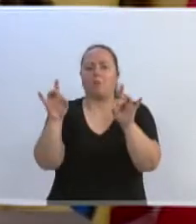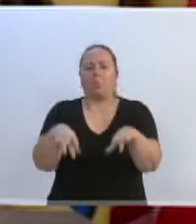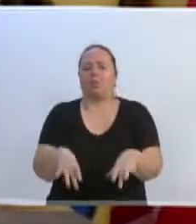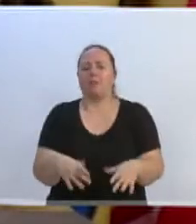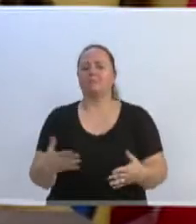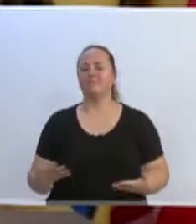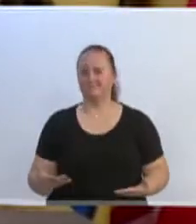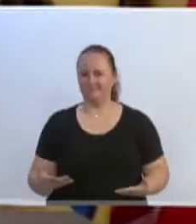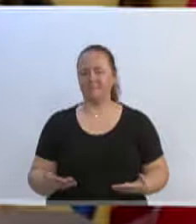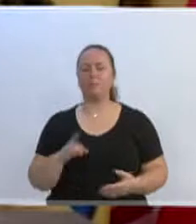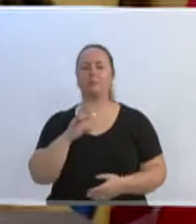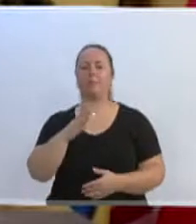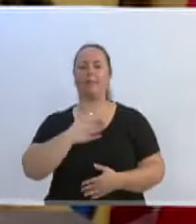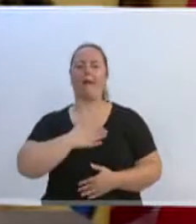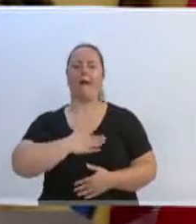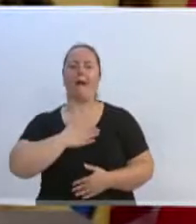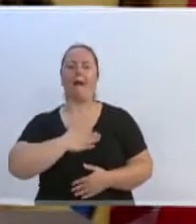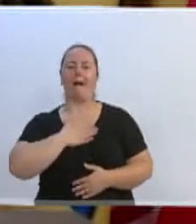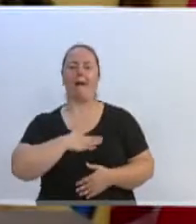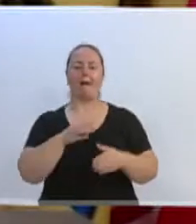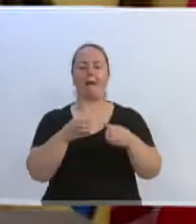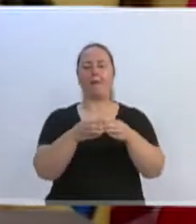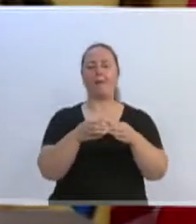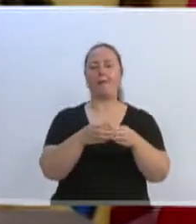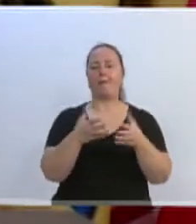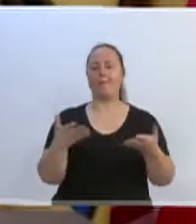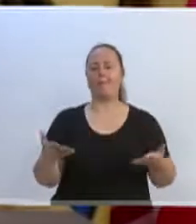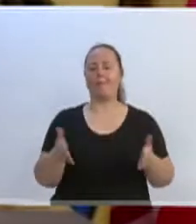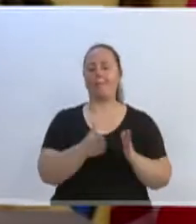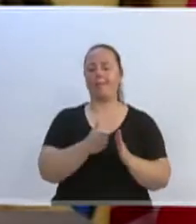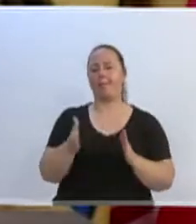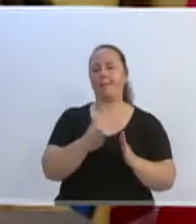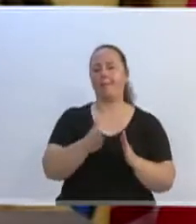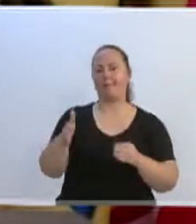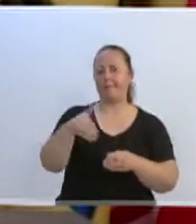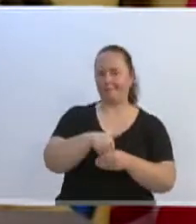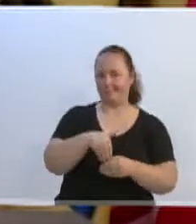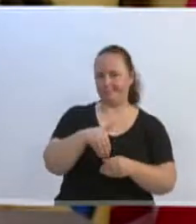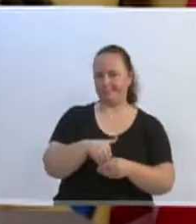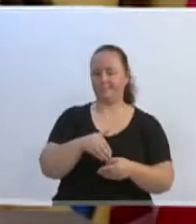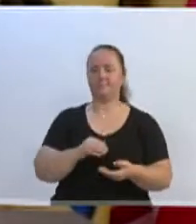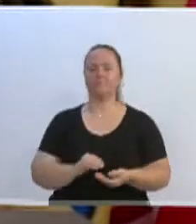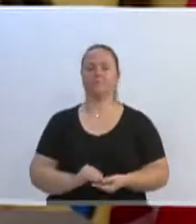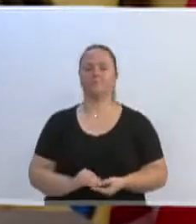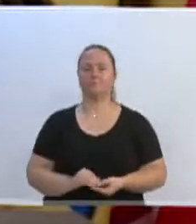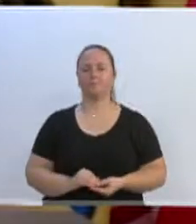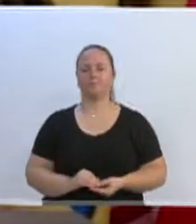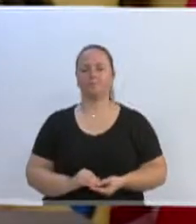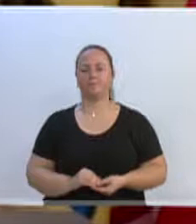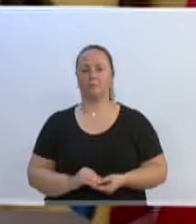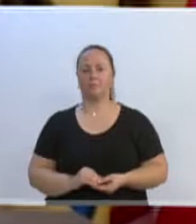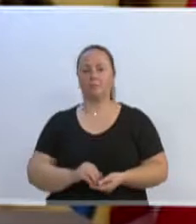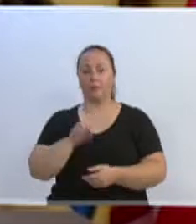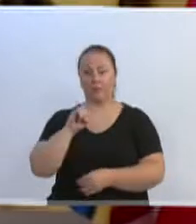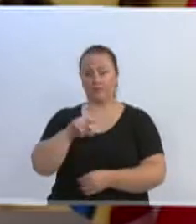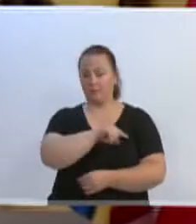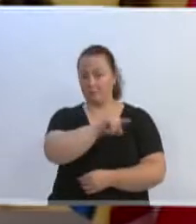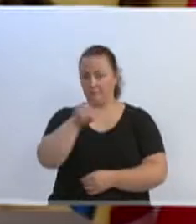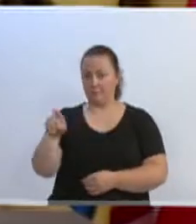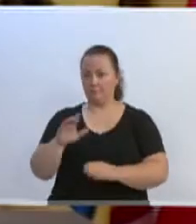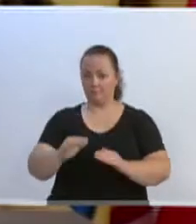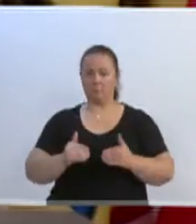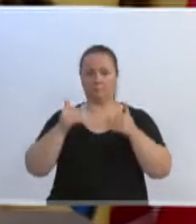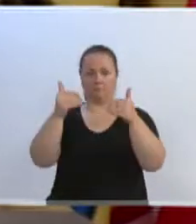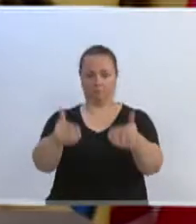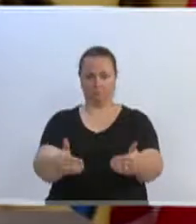de repente agradar uma determinada a legislação da legislatura ou coisa parecida e se o senhor tomar a frente e sair eu quero